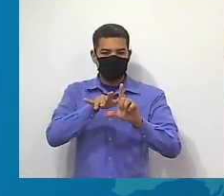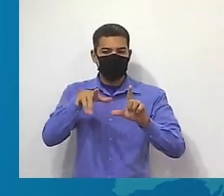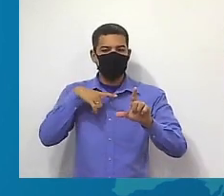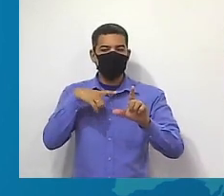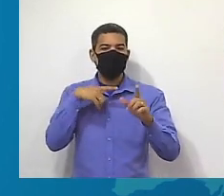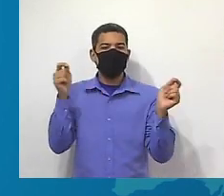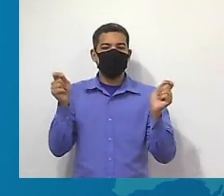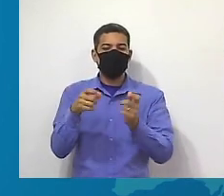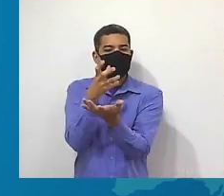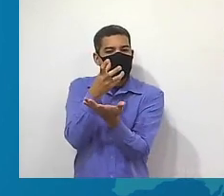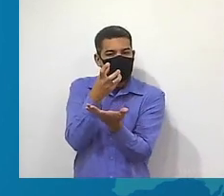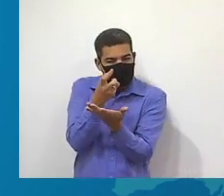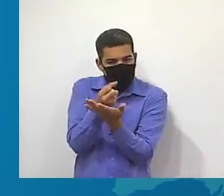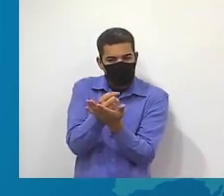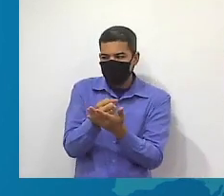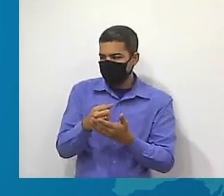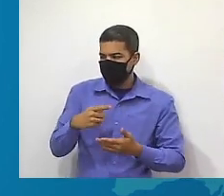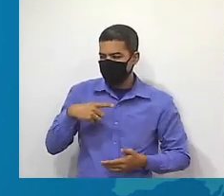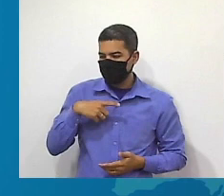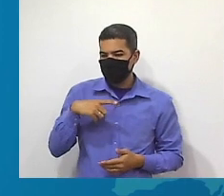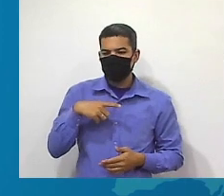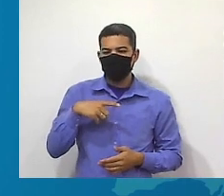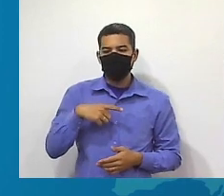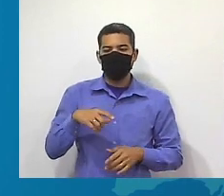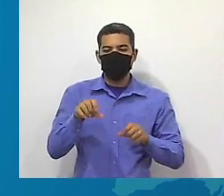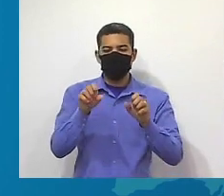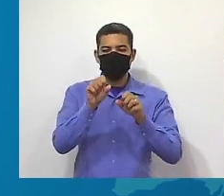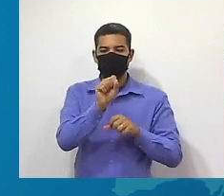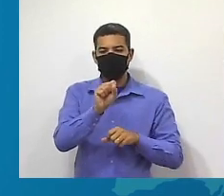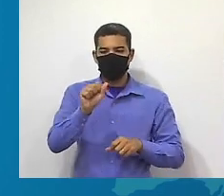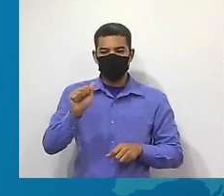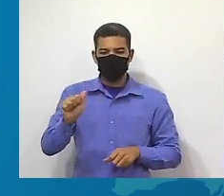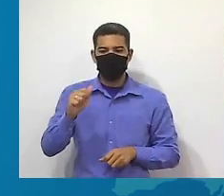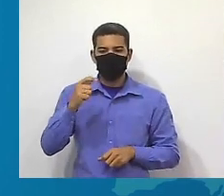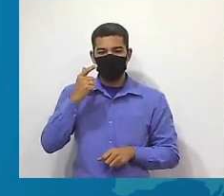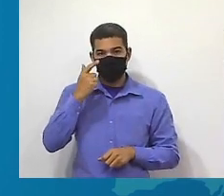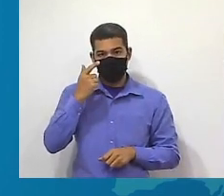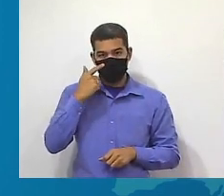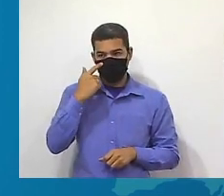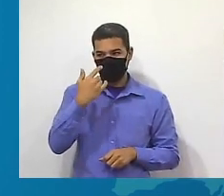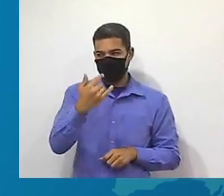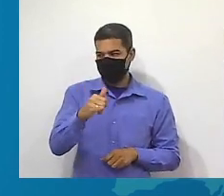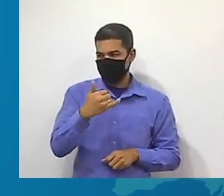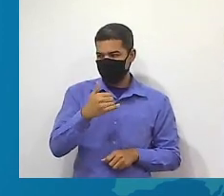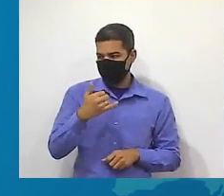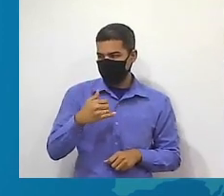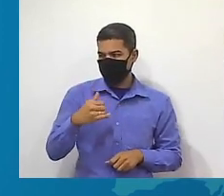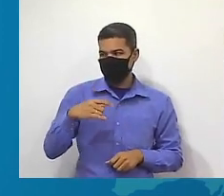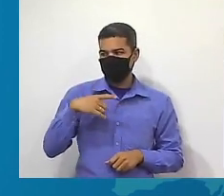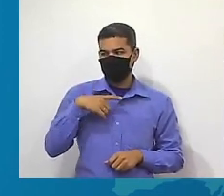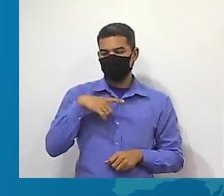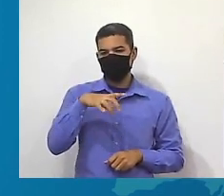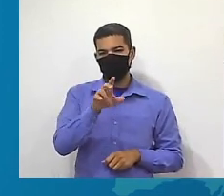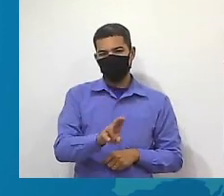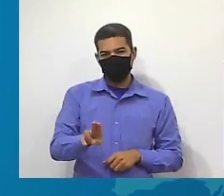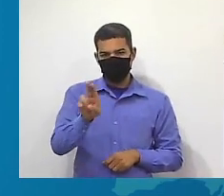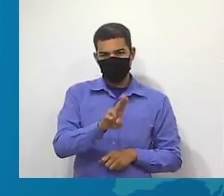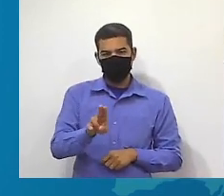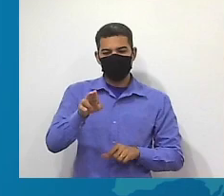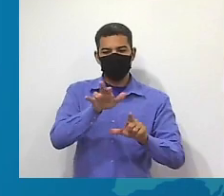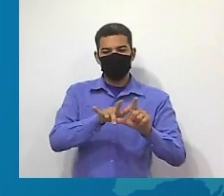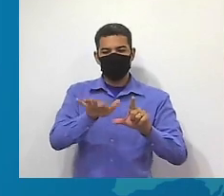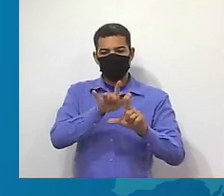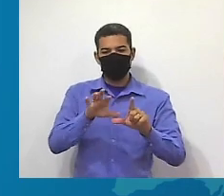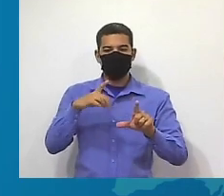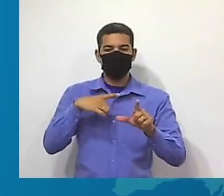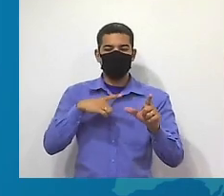informações sobre o sistema seriado de avaliação. Então pega aí o teu celular, tá? E aí utiliza esse QR Code aí que